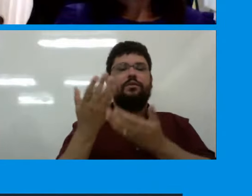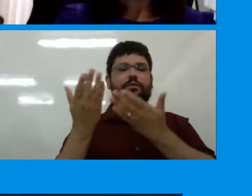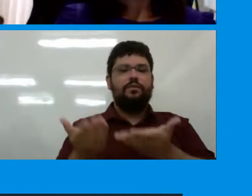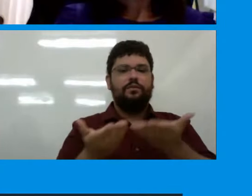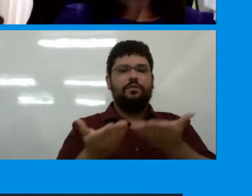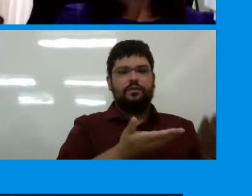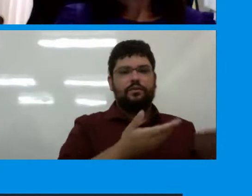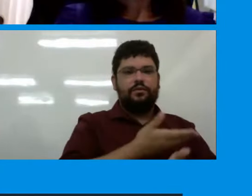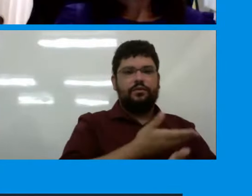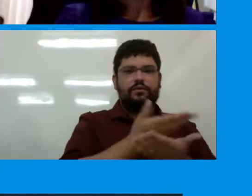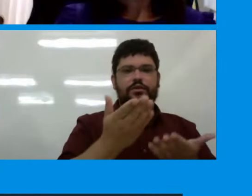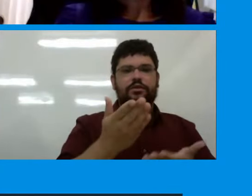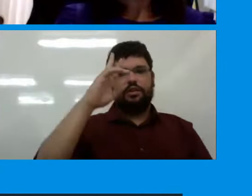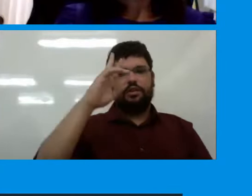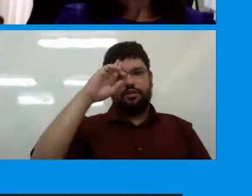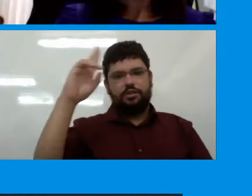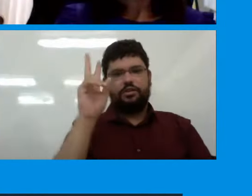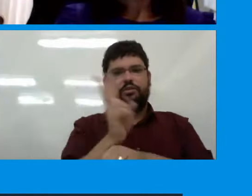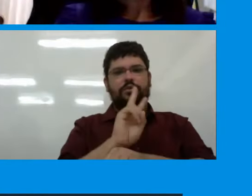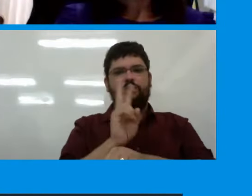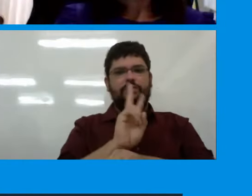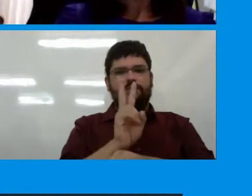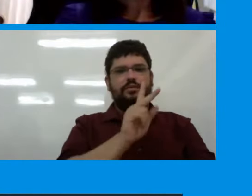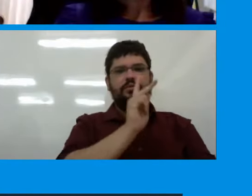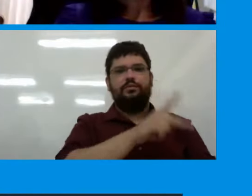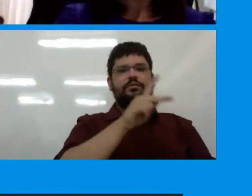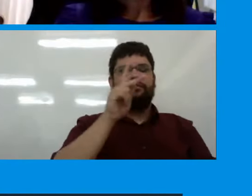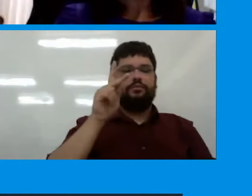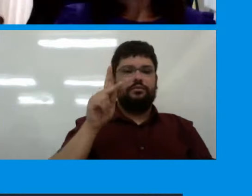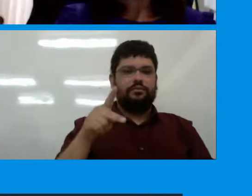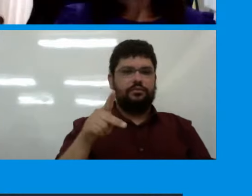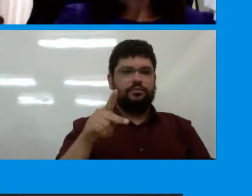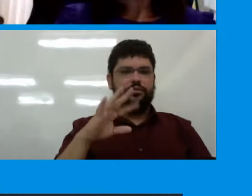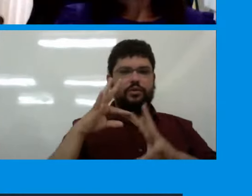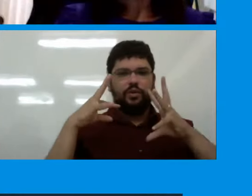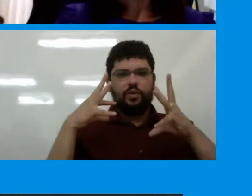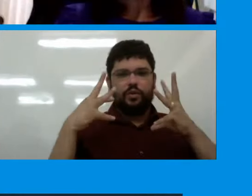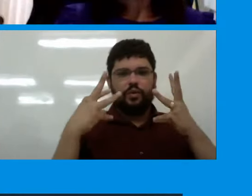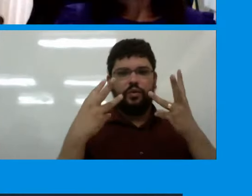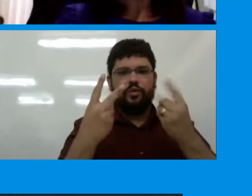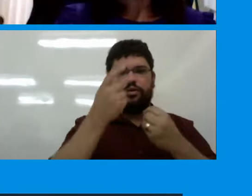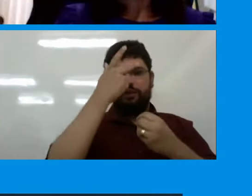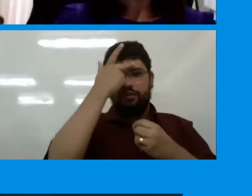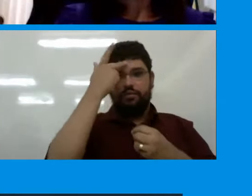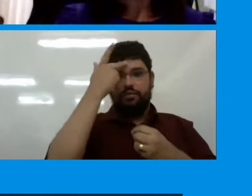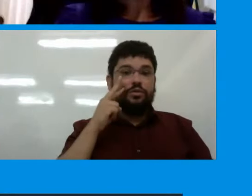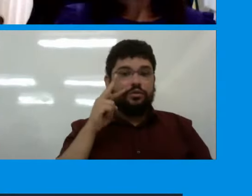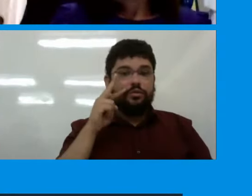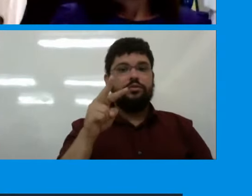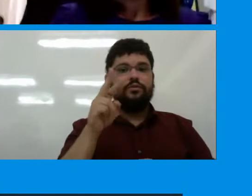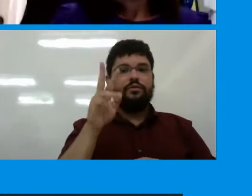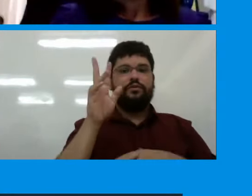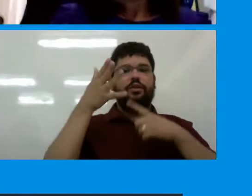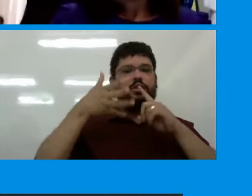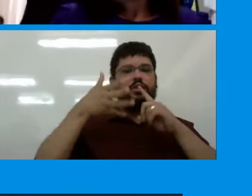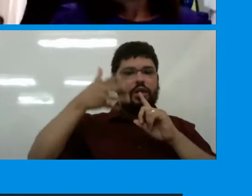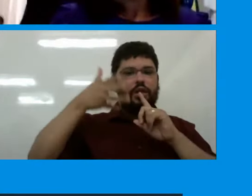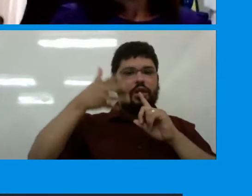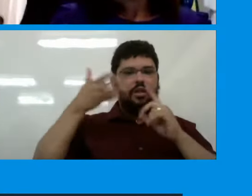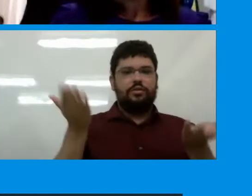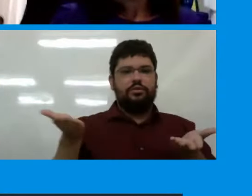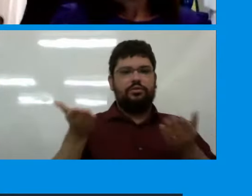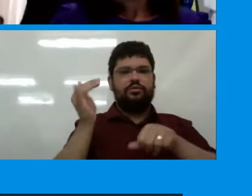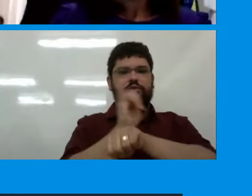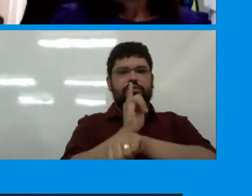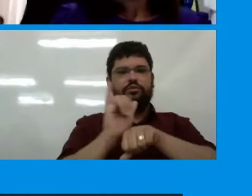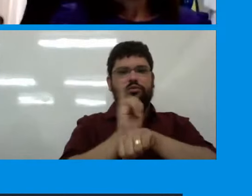vocês, gestores, supervisores, professores, todo o público presente que está conectado aqui com a gente,